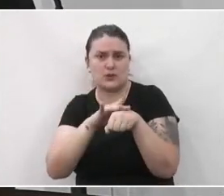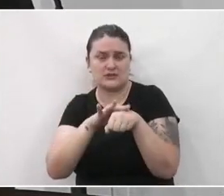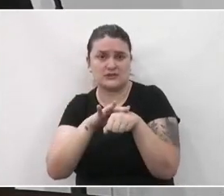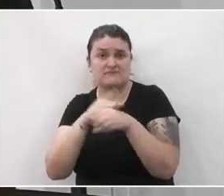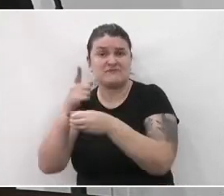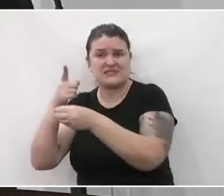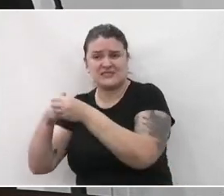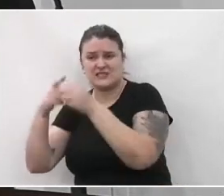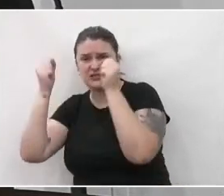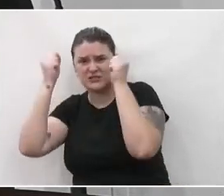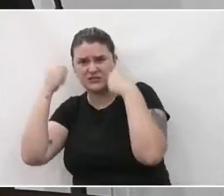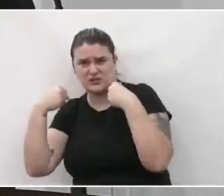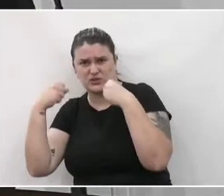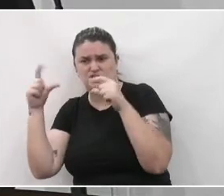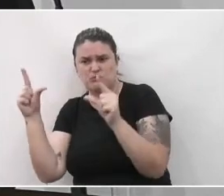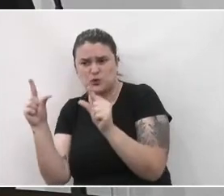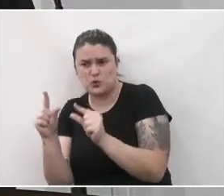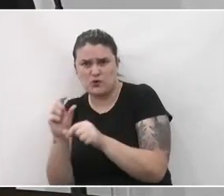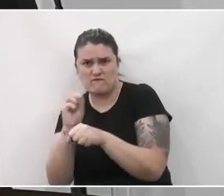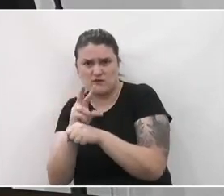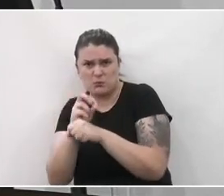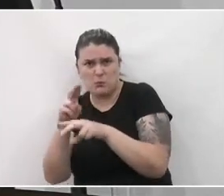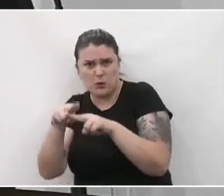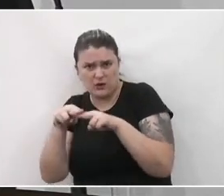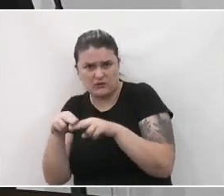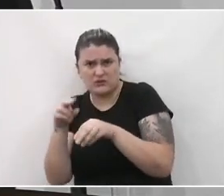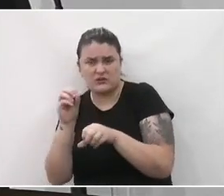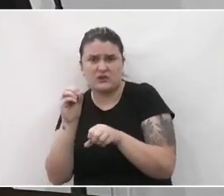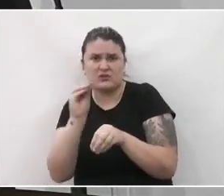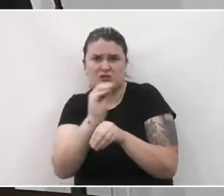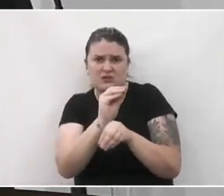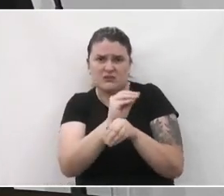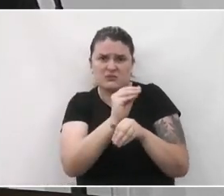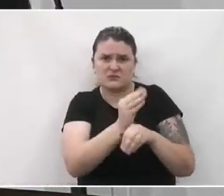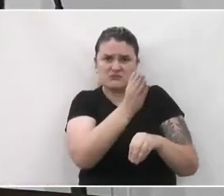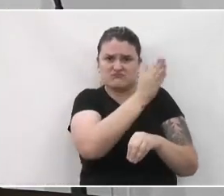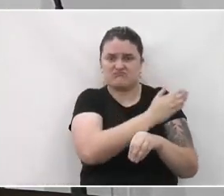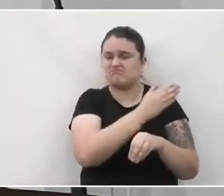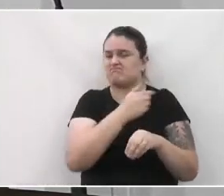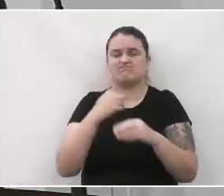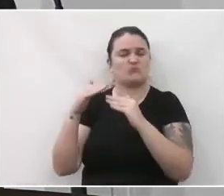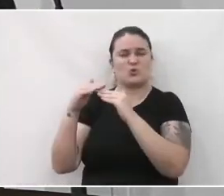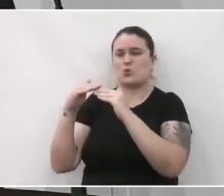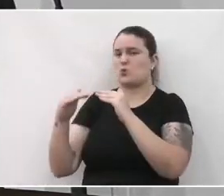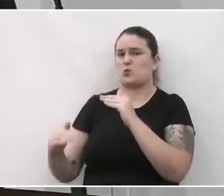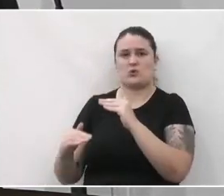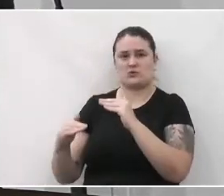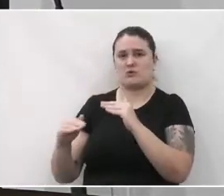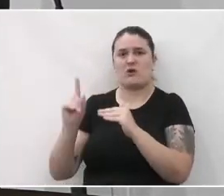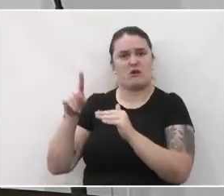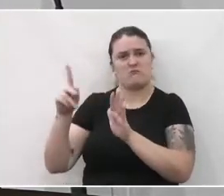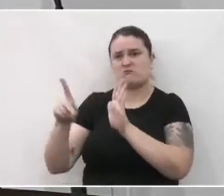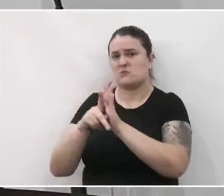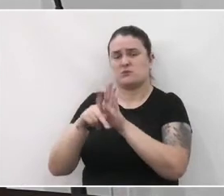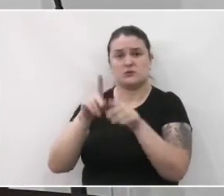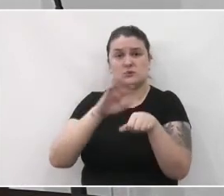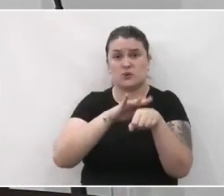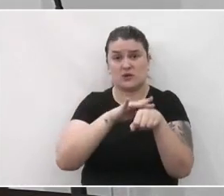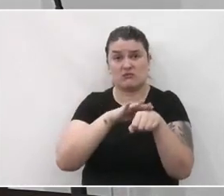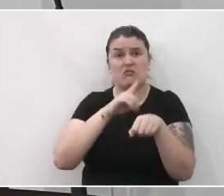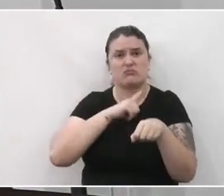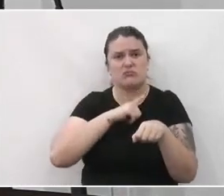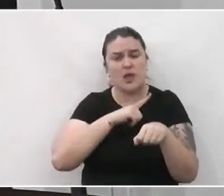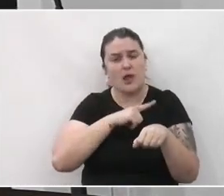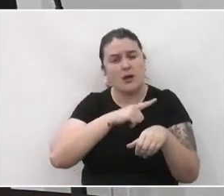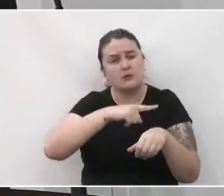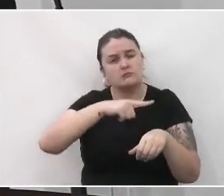Chapecó falar que está diminuindo por causa do tratamento precoce, discordo, isso é a evolução natural da doença. Você tem um pico